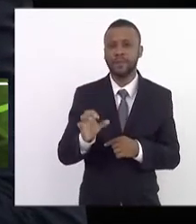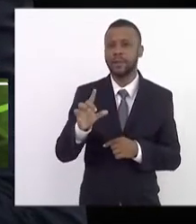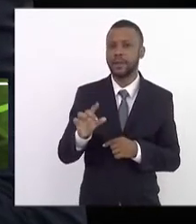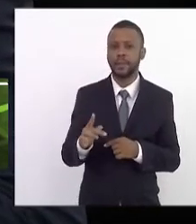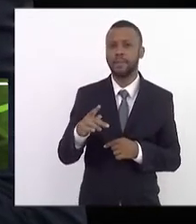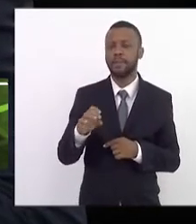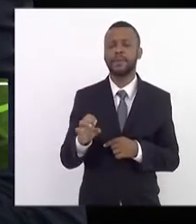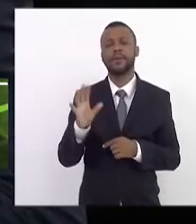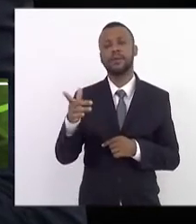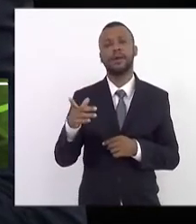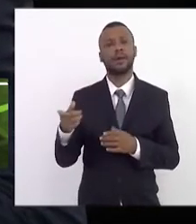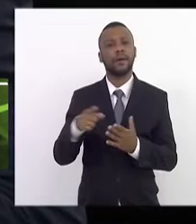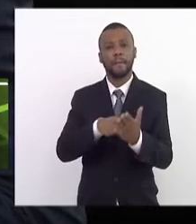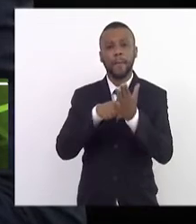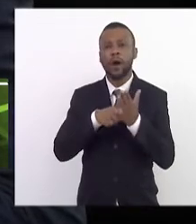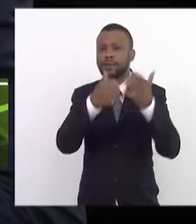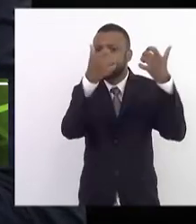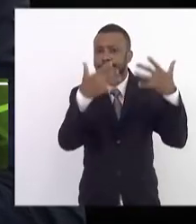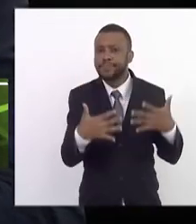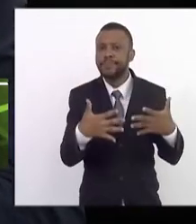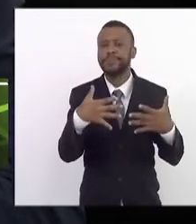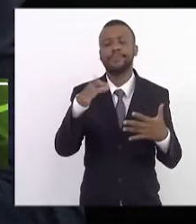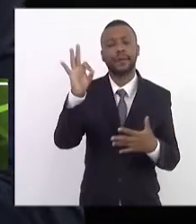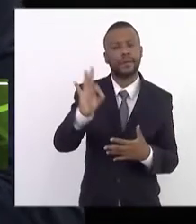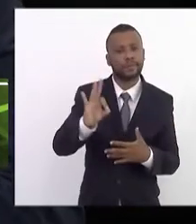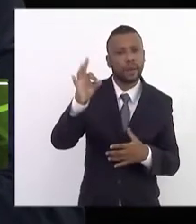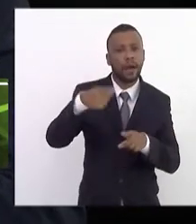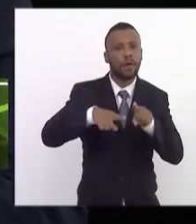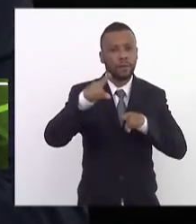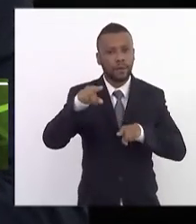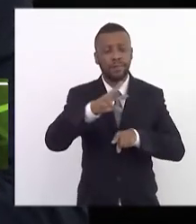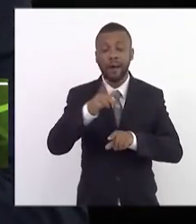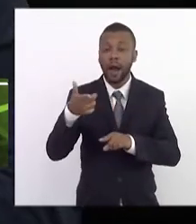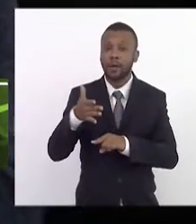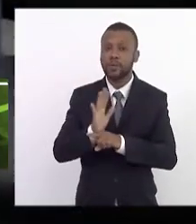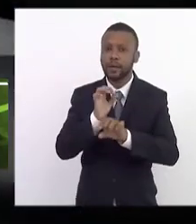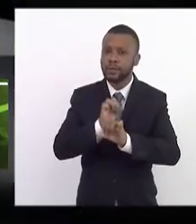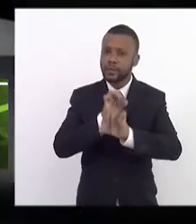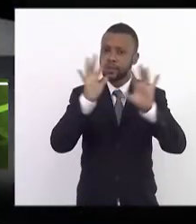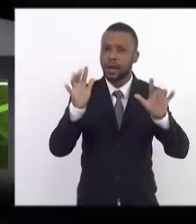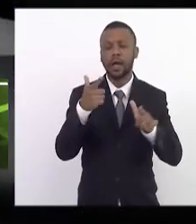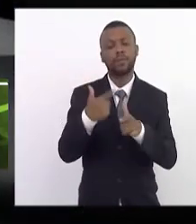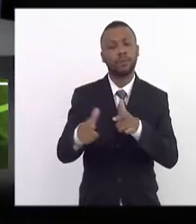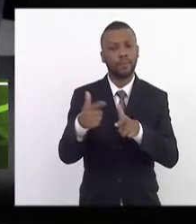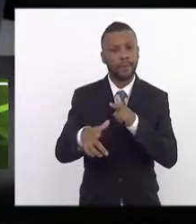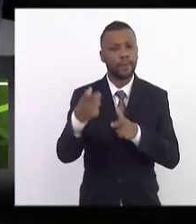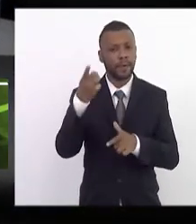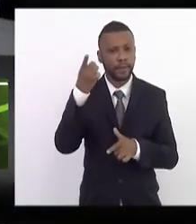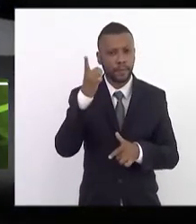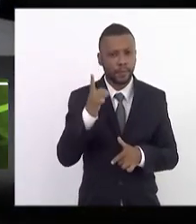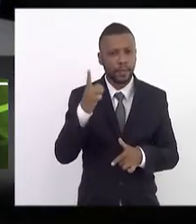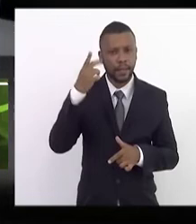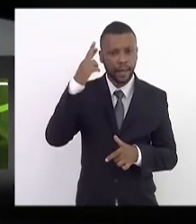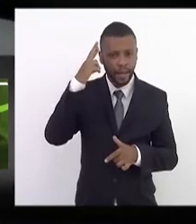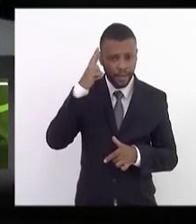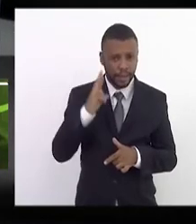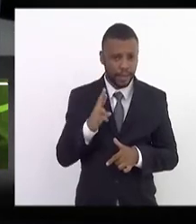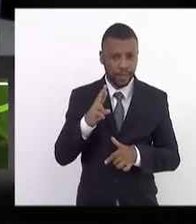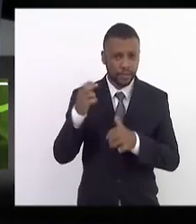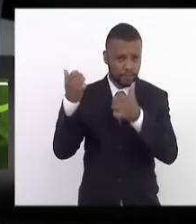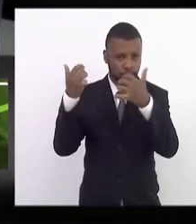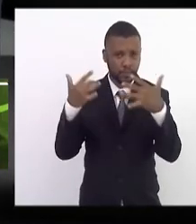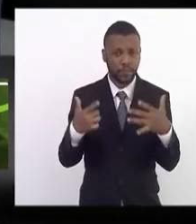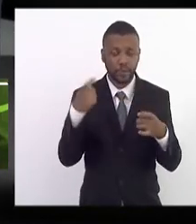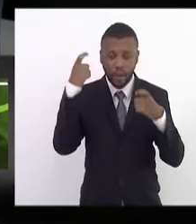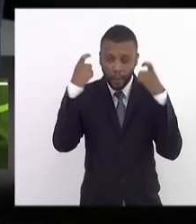eu acho que vai elucidar bem essa questão que a deputada Renata trouxe, que é uma preocupação extremamente pertinente.